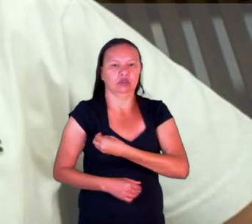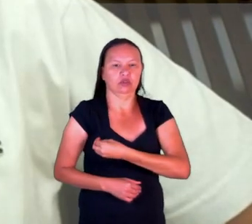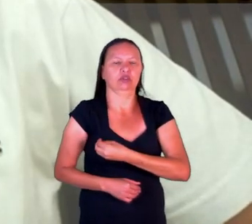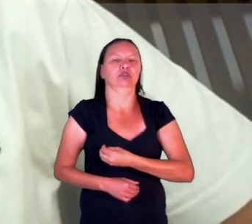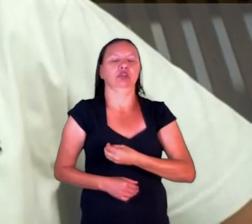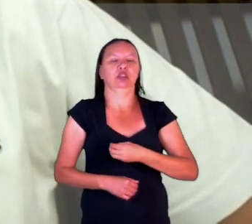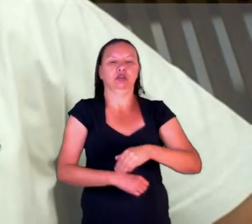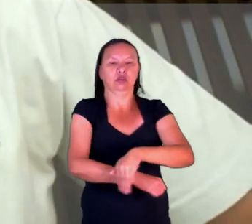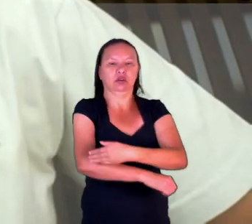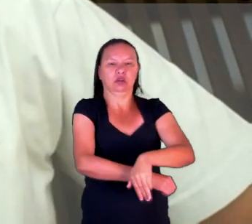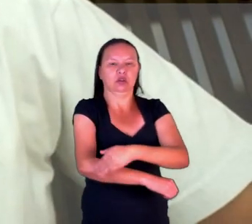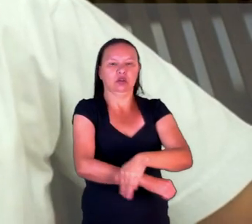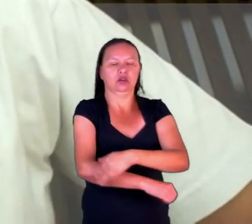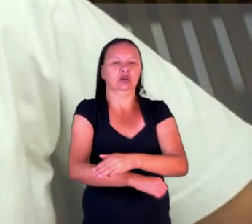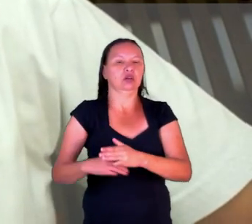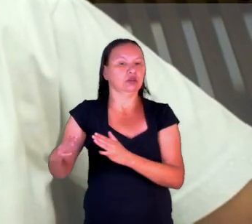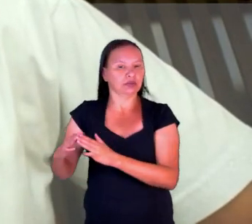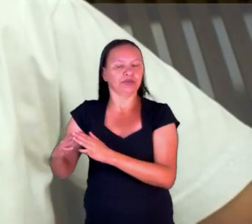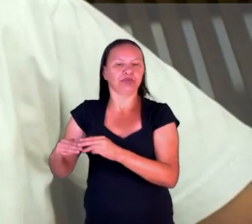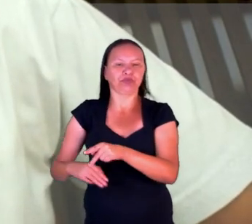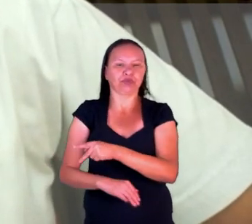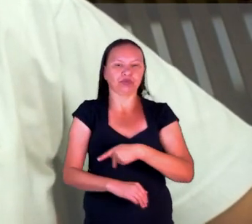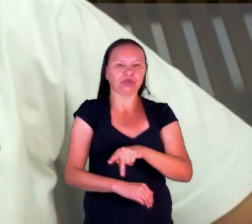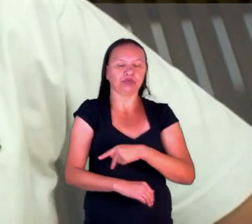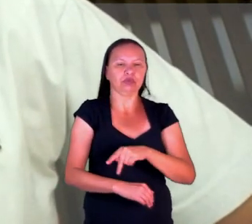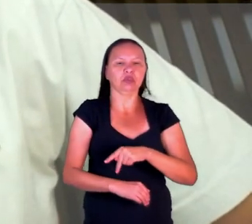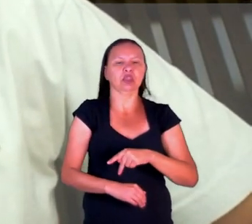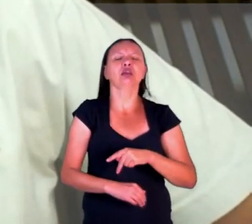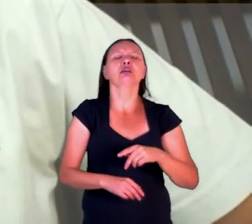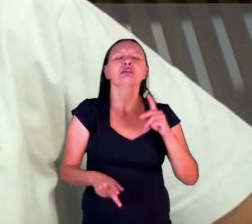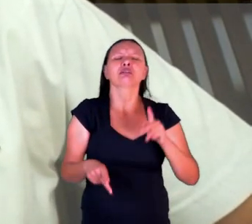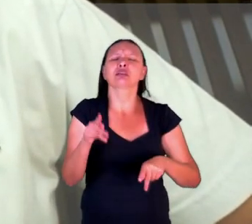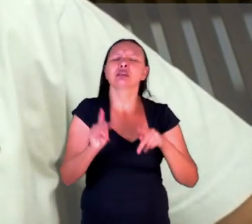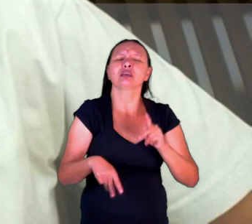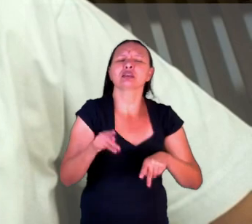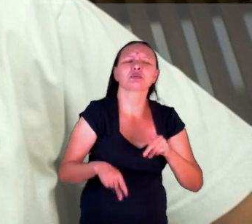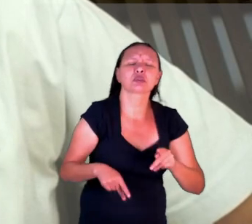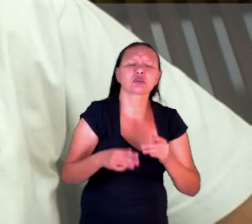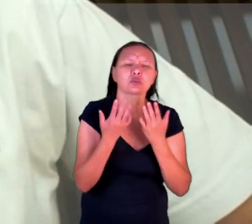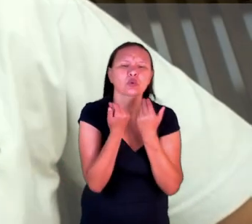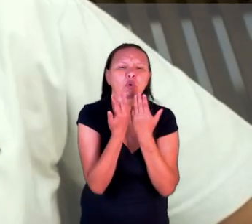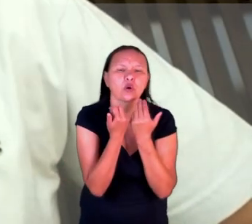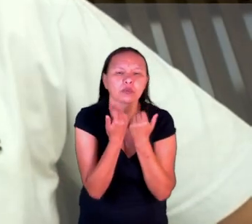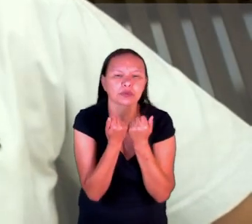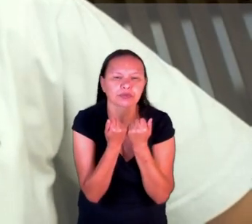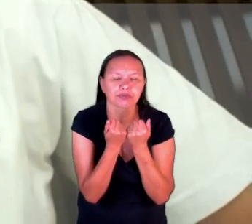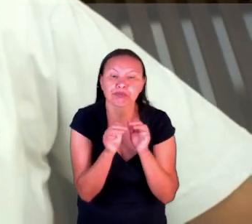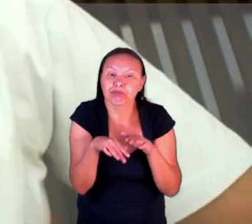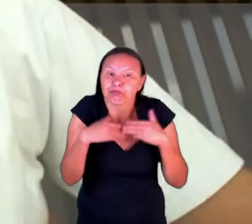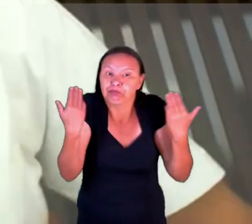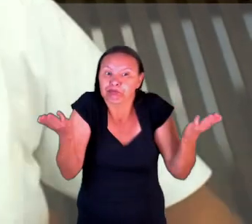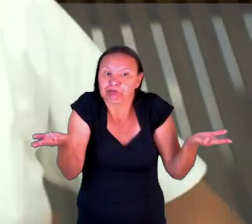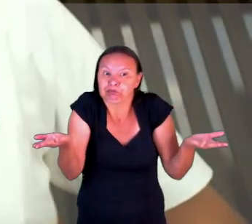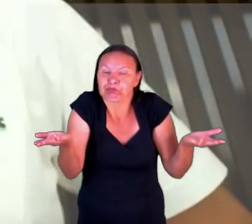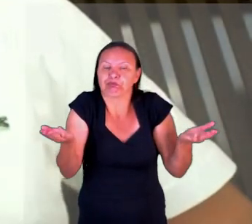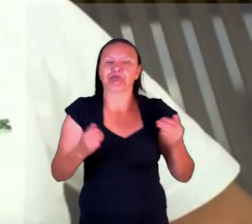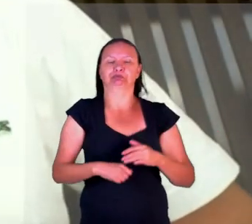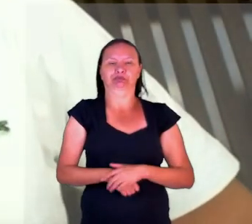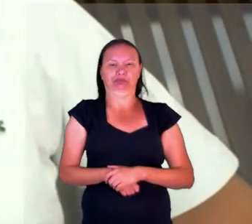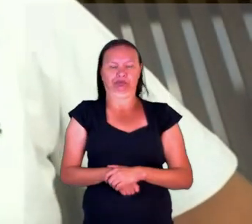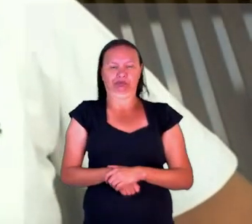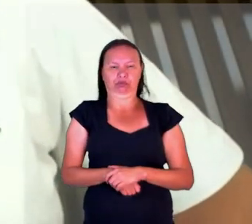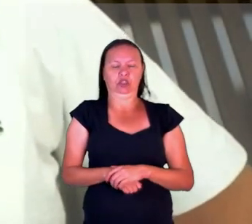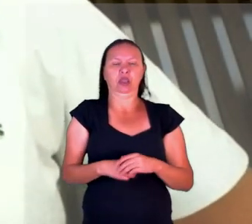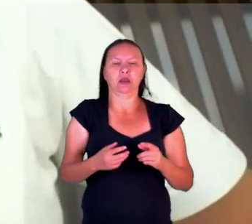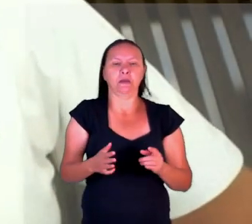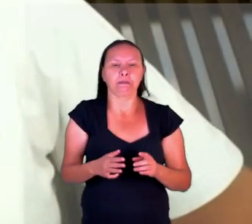no país né Eh e o que esse povo come né Eh o que essa população come eh em atuação